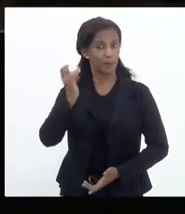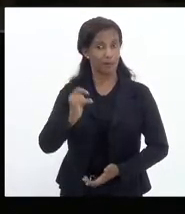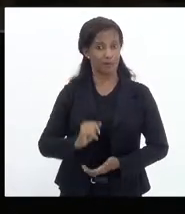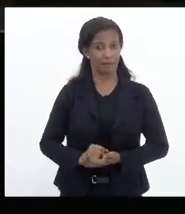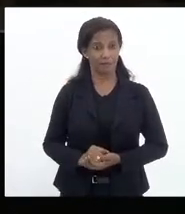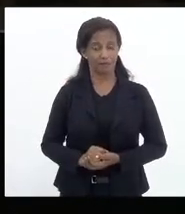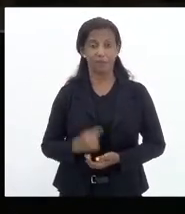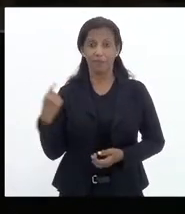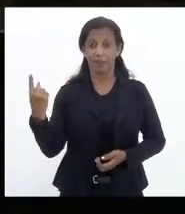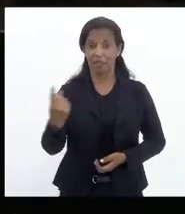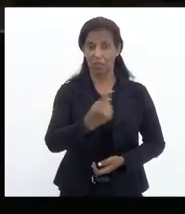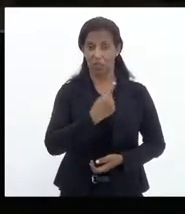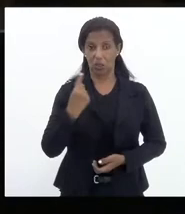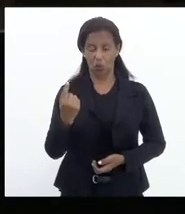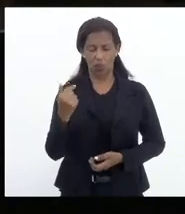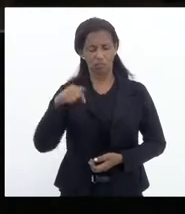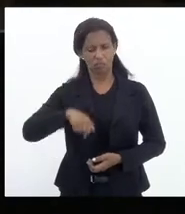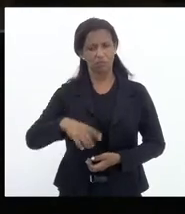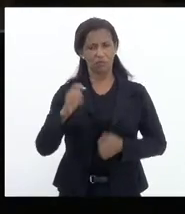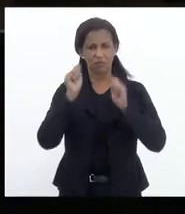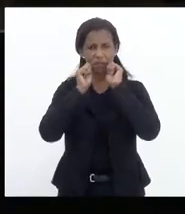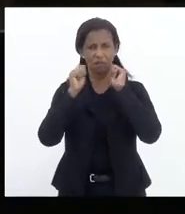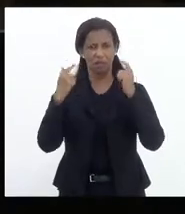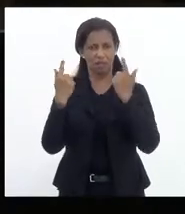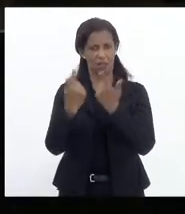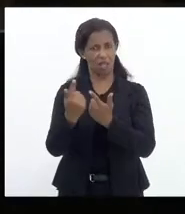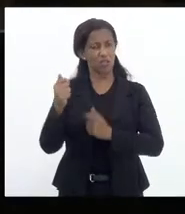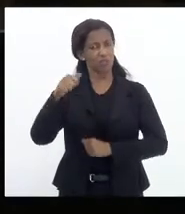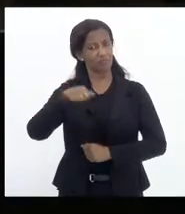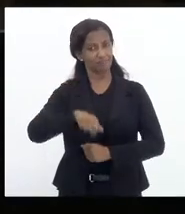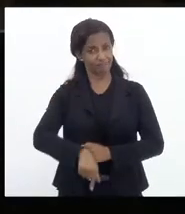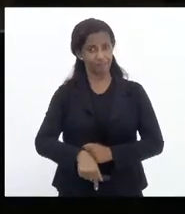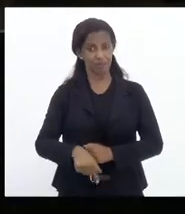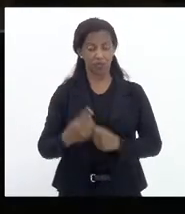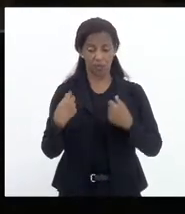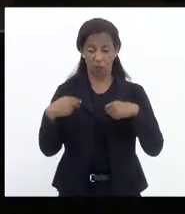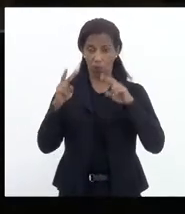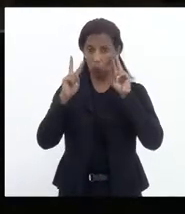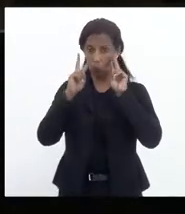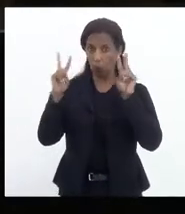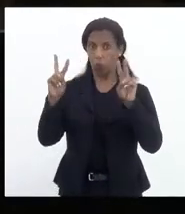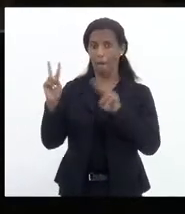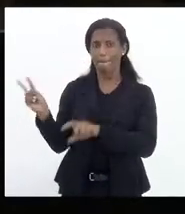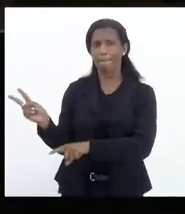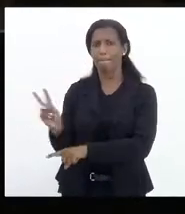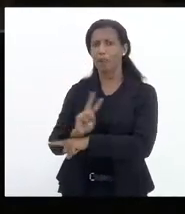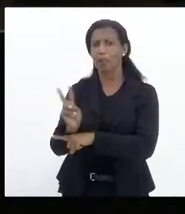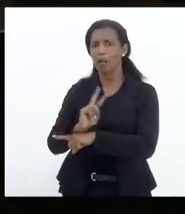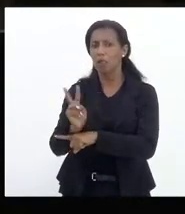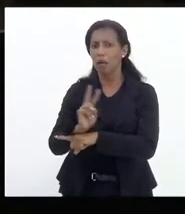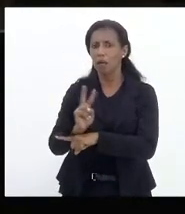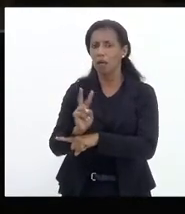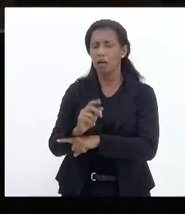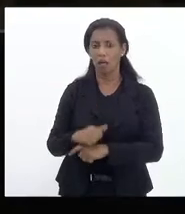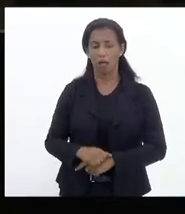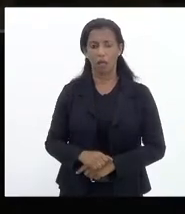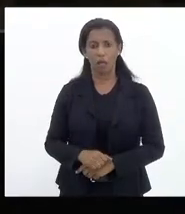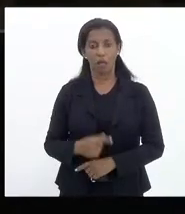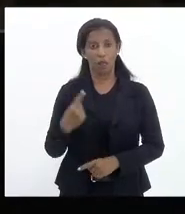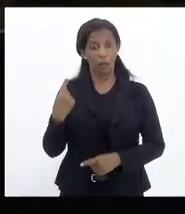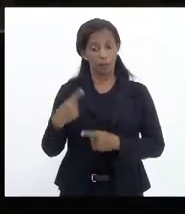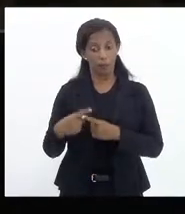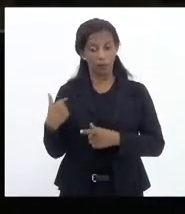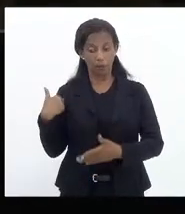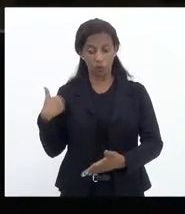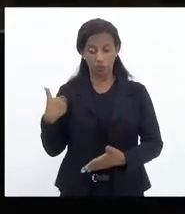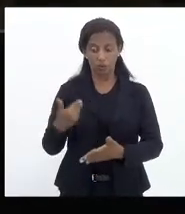e nós aqui no Parlamento aqui na Assembleia já temos que estar muito de lanche porque eu tomei conhecimento cheguei a tempo